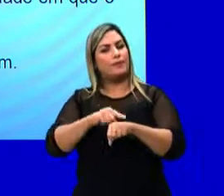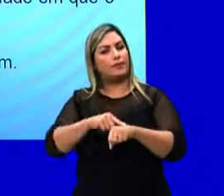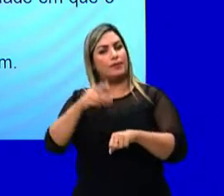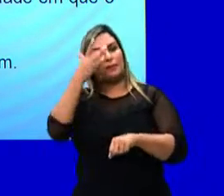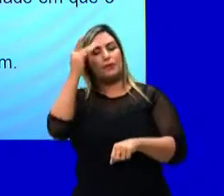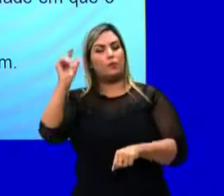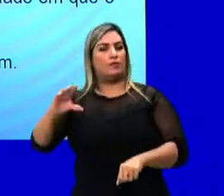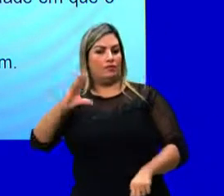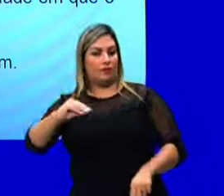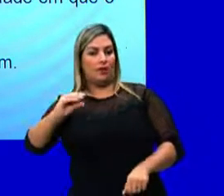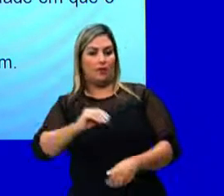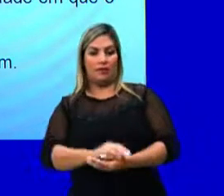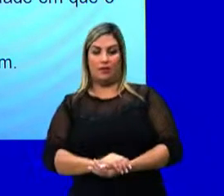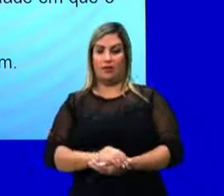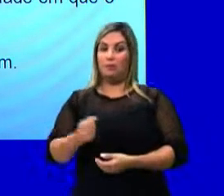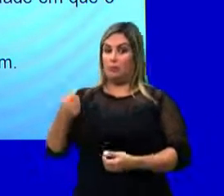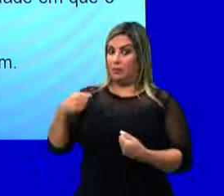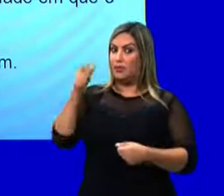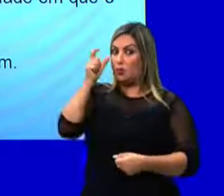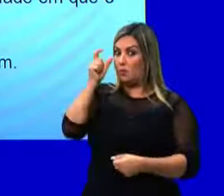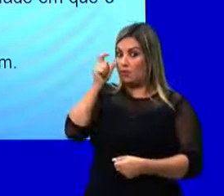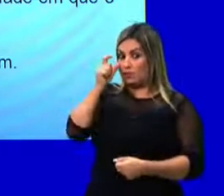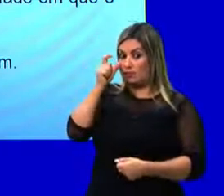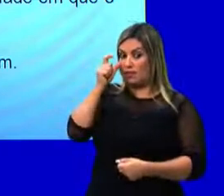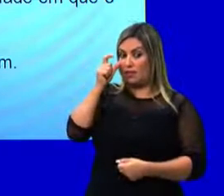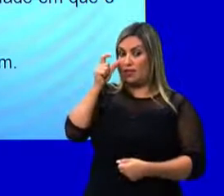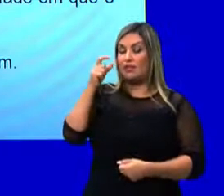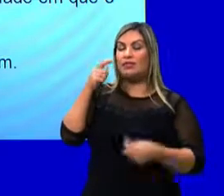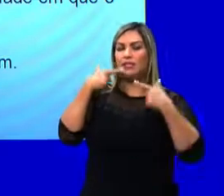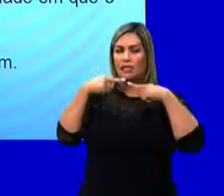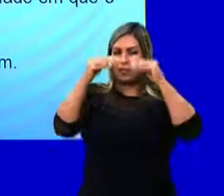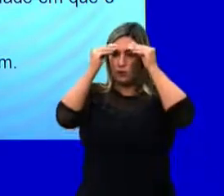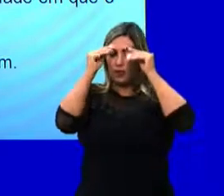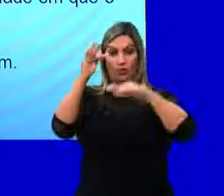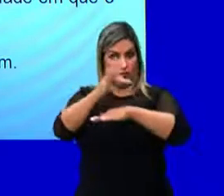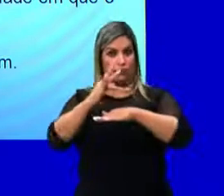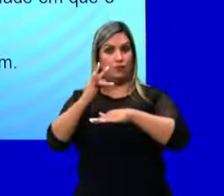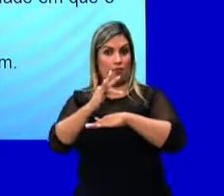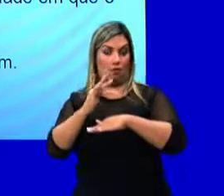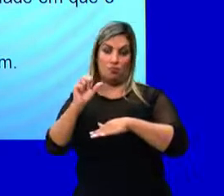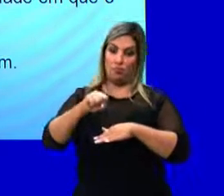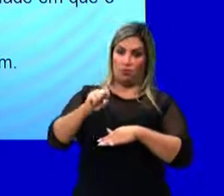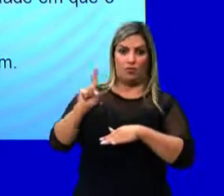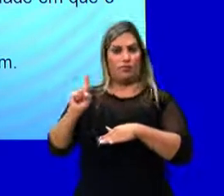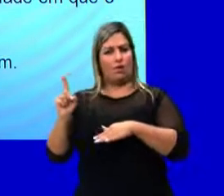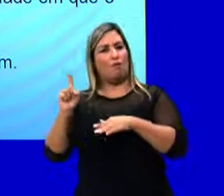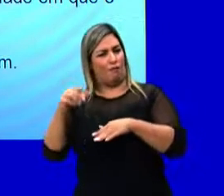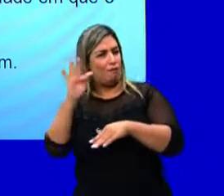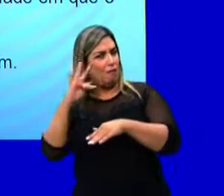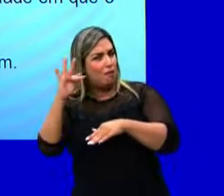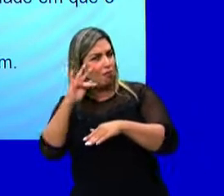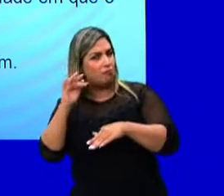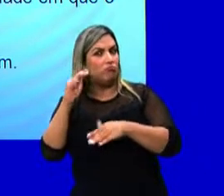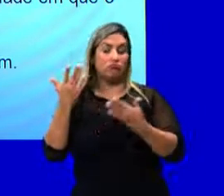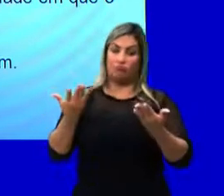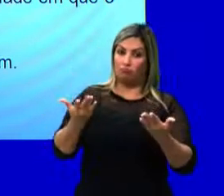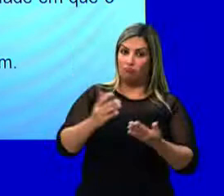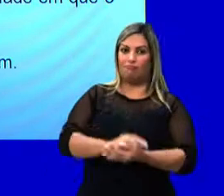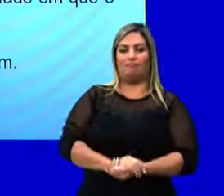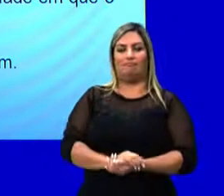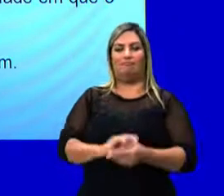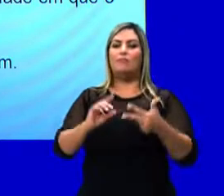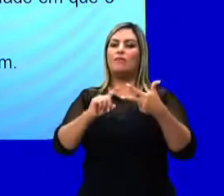falante se encontra. Então, eu preciso observar se essa linguagem aqui apresenta formalidade. Ela é formal?